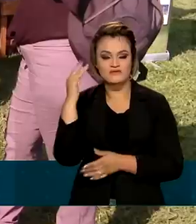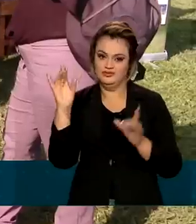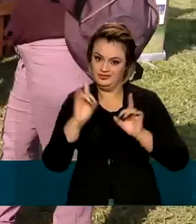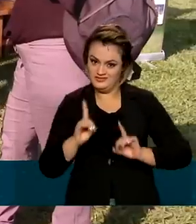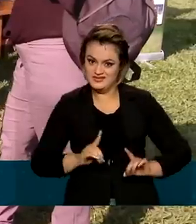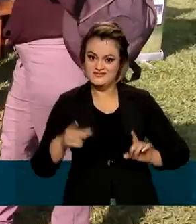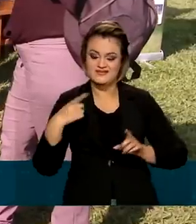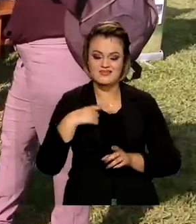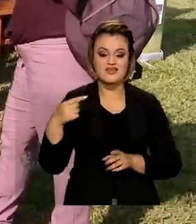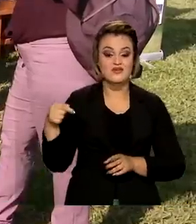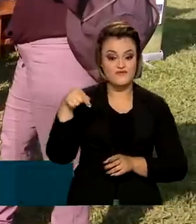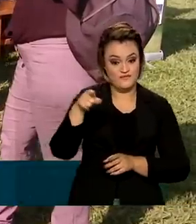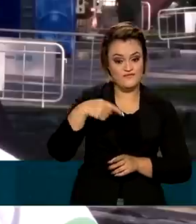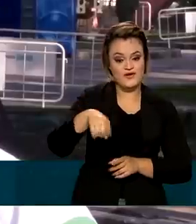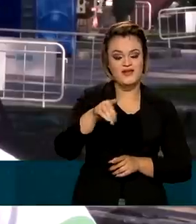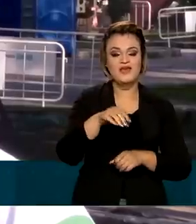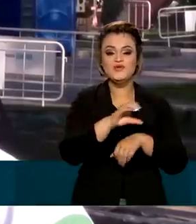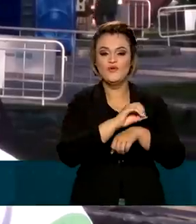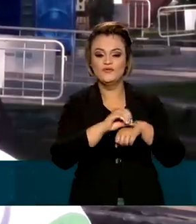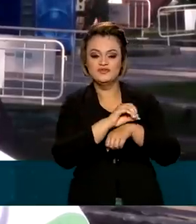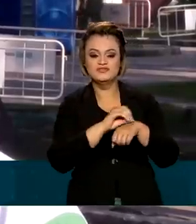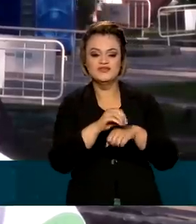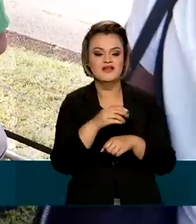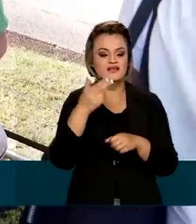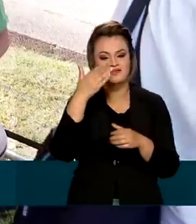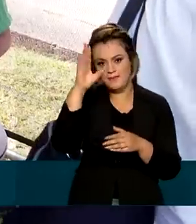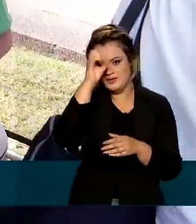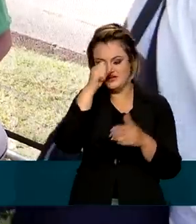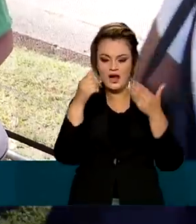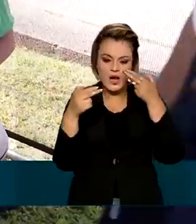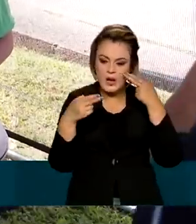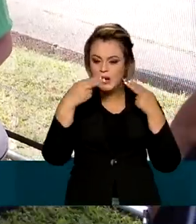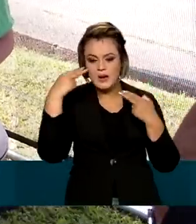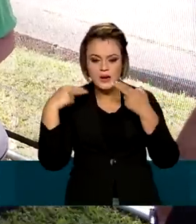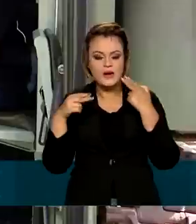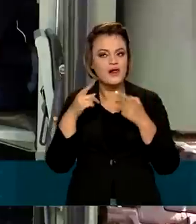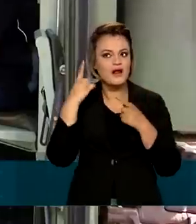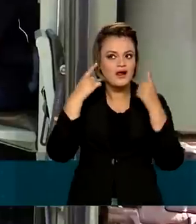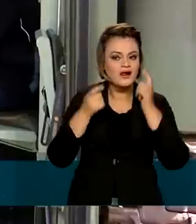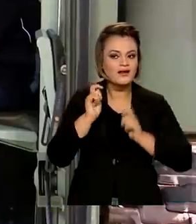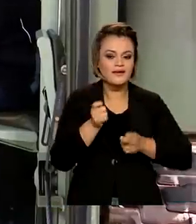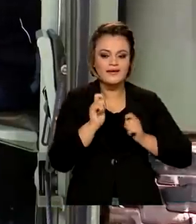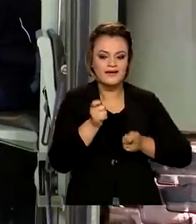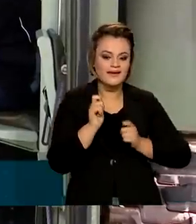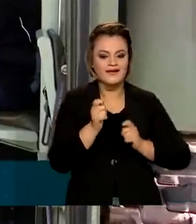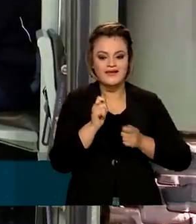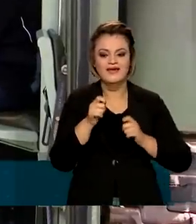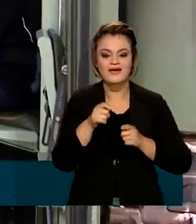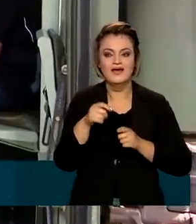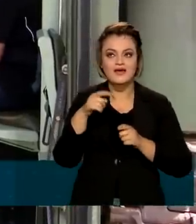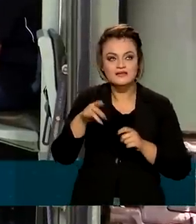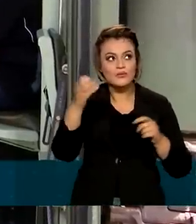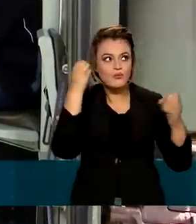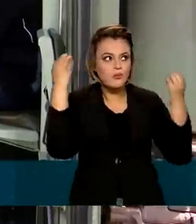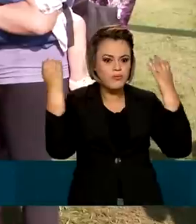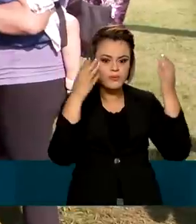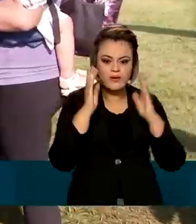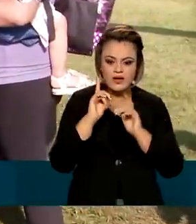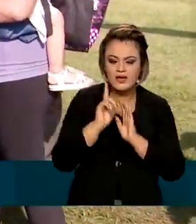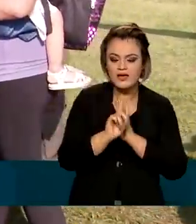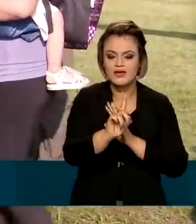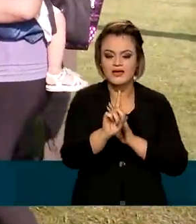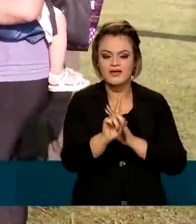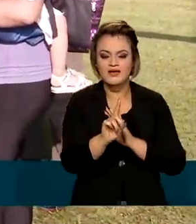deficiência participaram de oficinas de camuflagem, instrumentos musicais, puderam entrar em viaturas militares